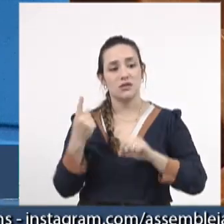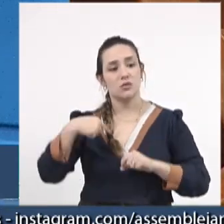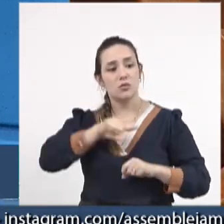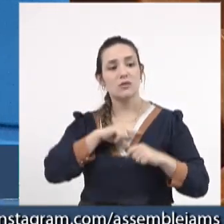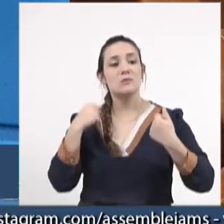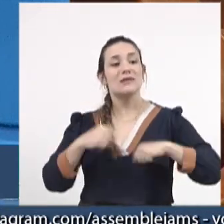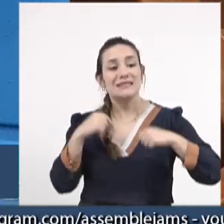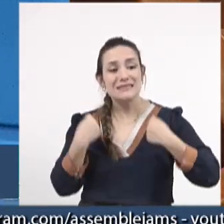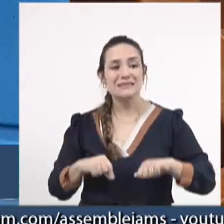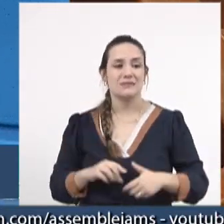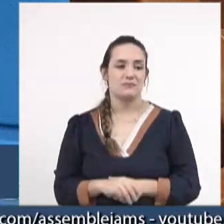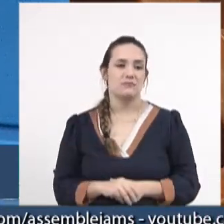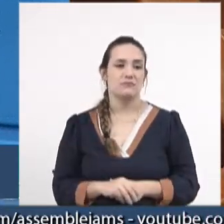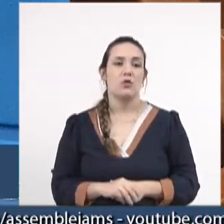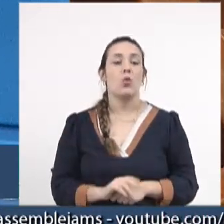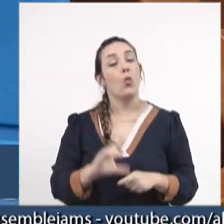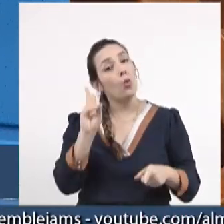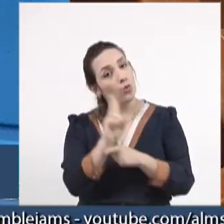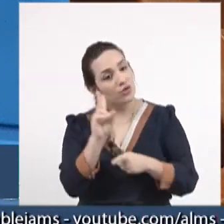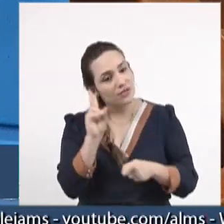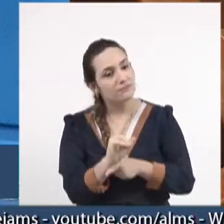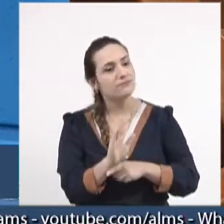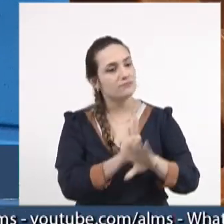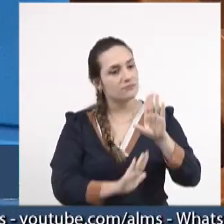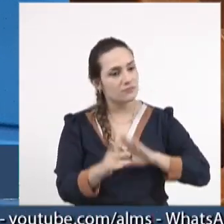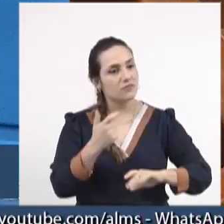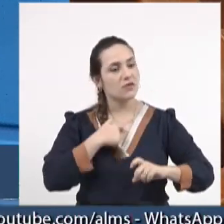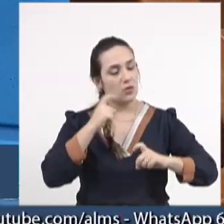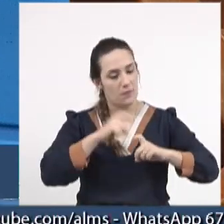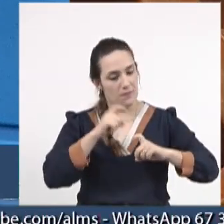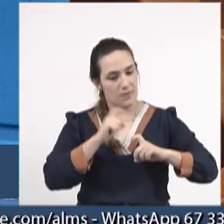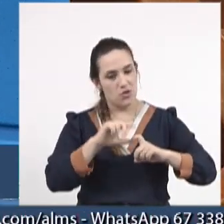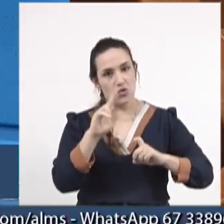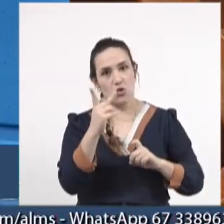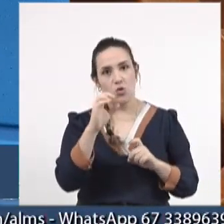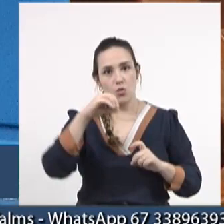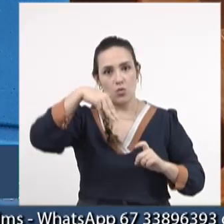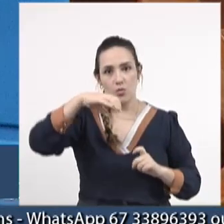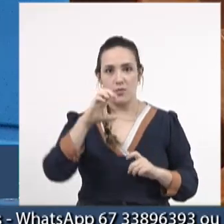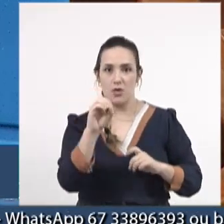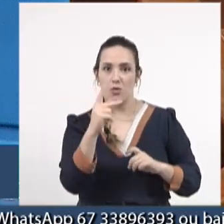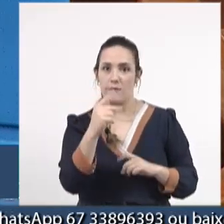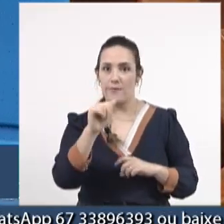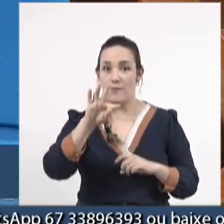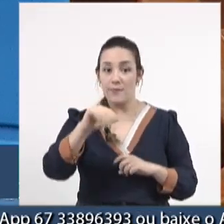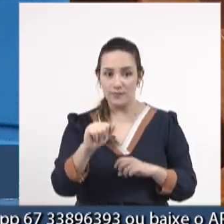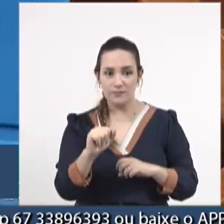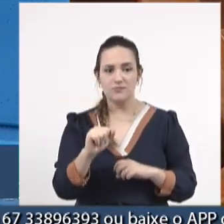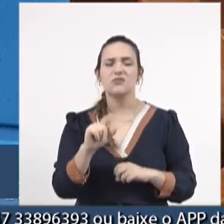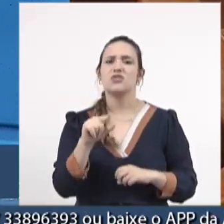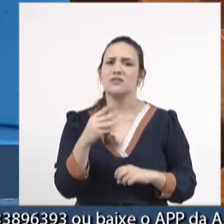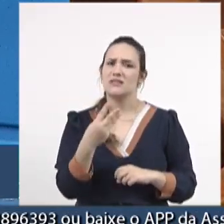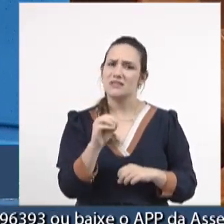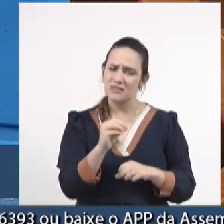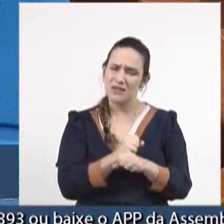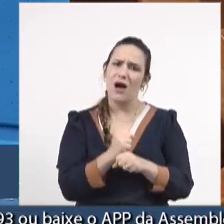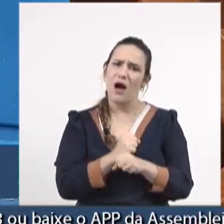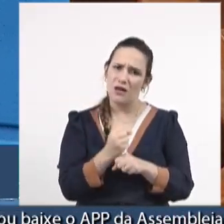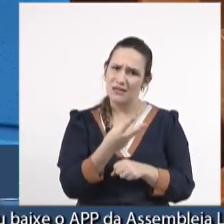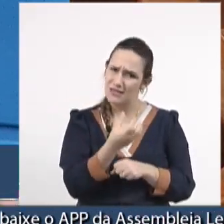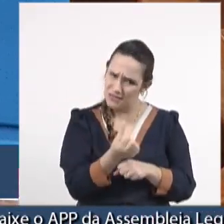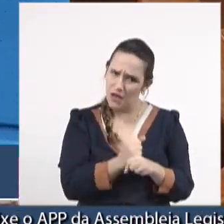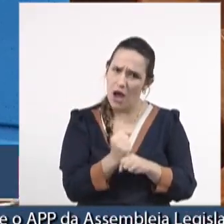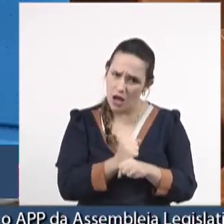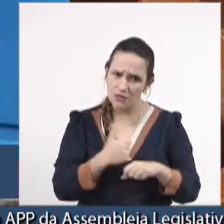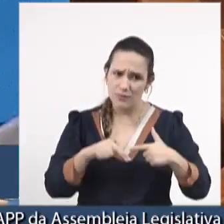precisa de prevenir. Eu sou médico homeopata há 37 anos em Campo Grande, eu fui vereador, e quanto vereador,